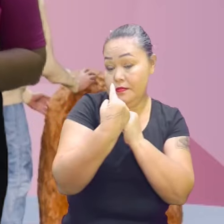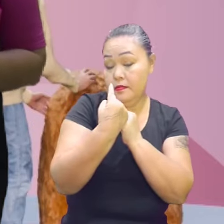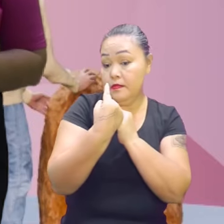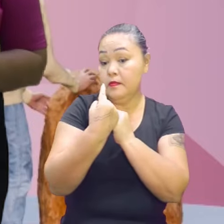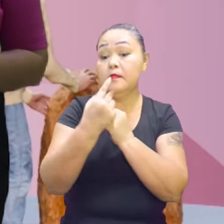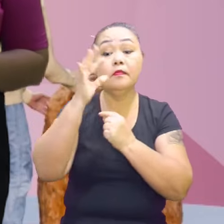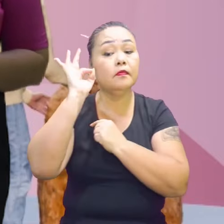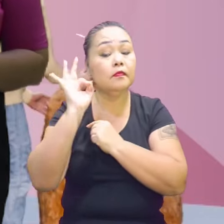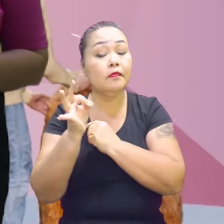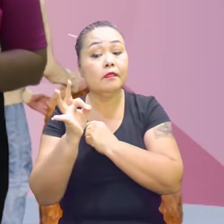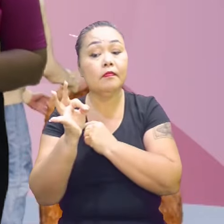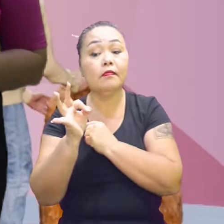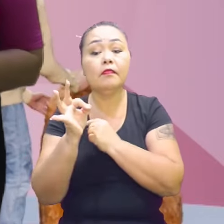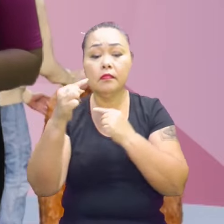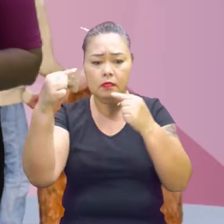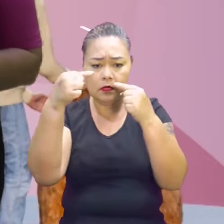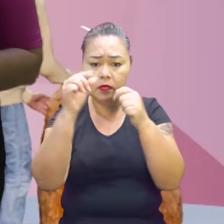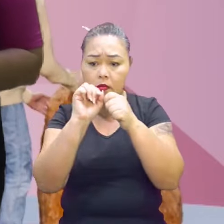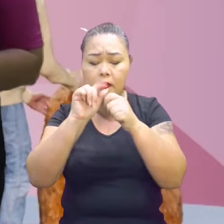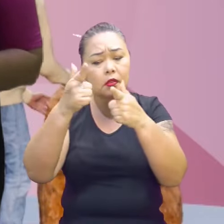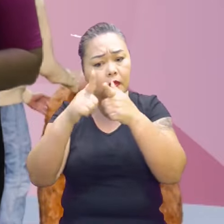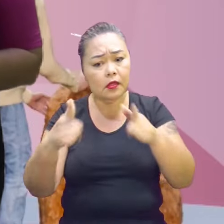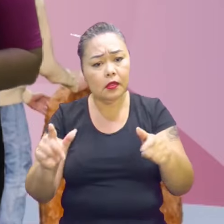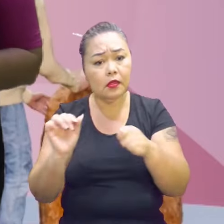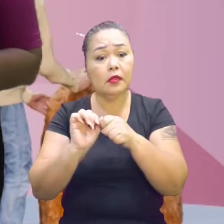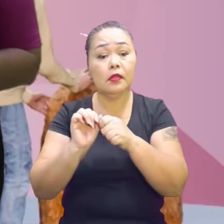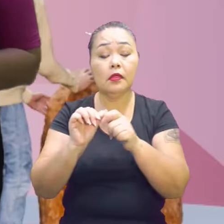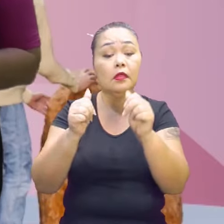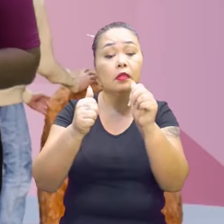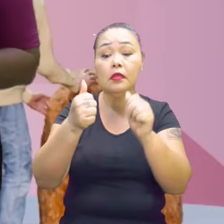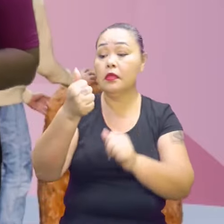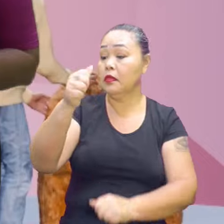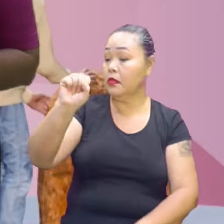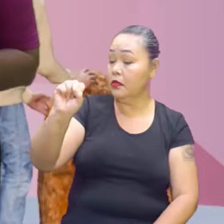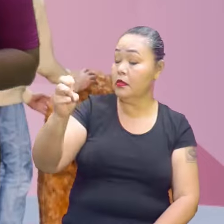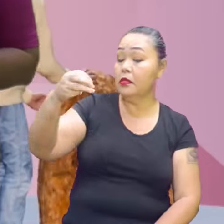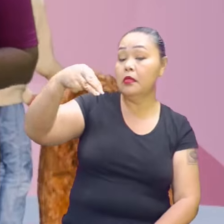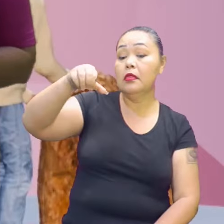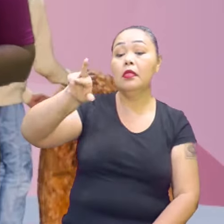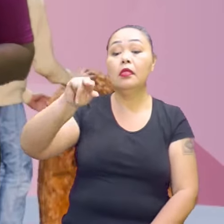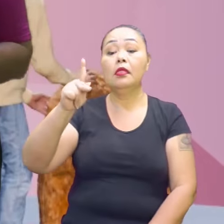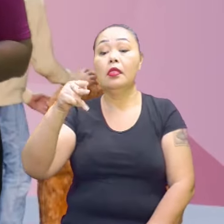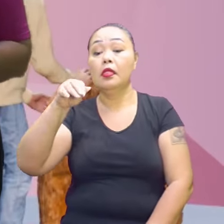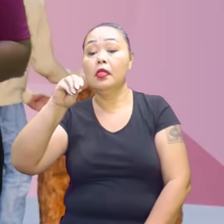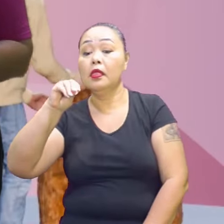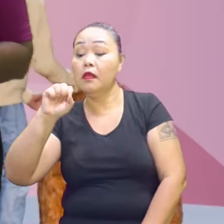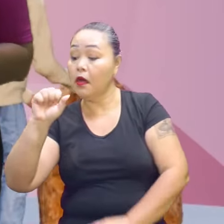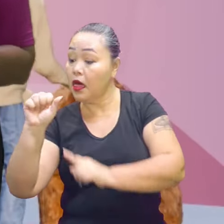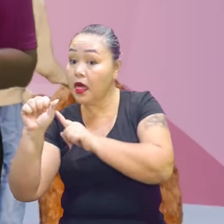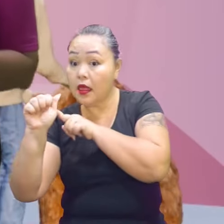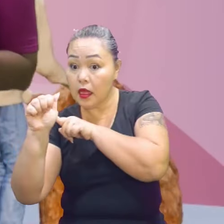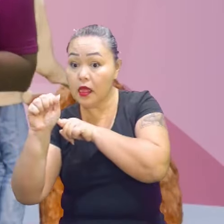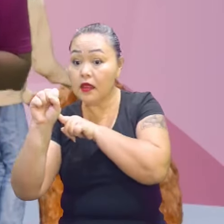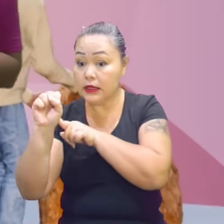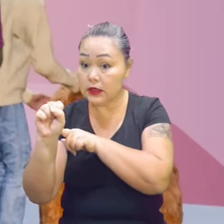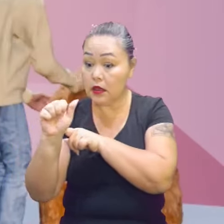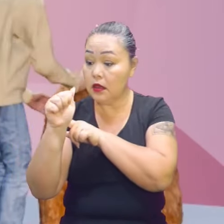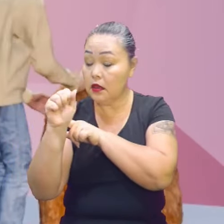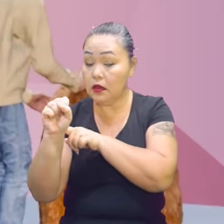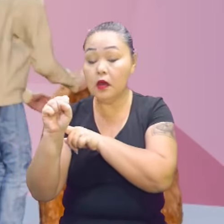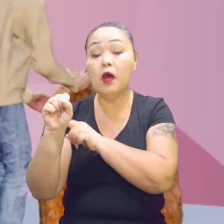certo seria, se fosse analisar a gramática, as mariposas. E aí seguem também